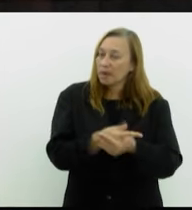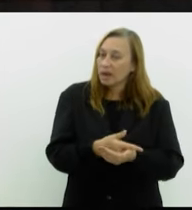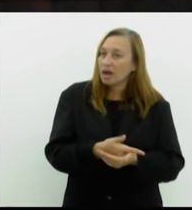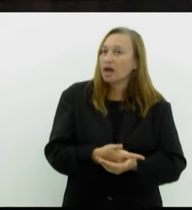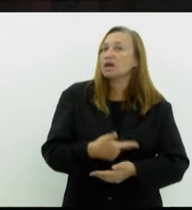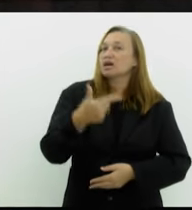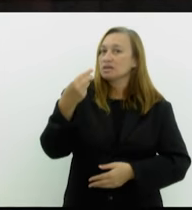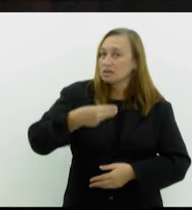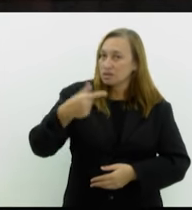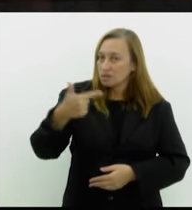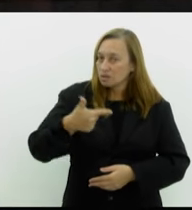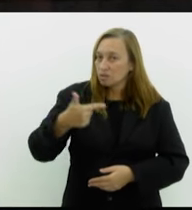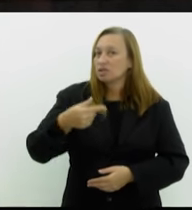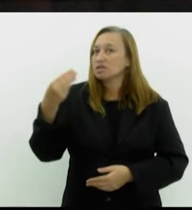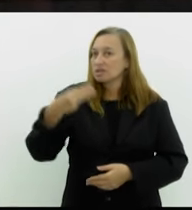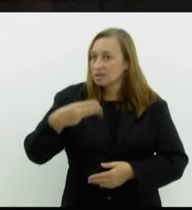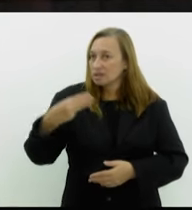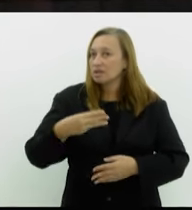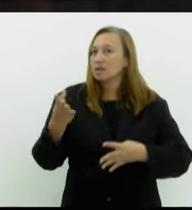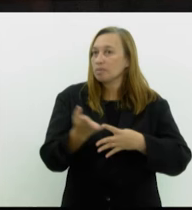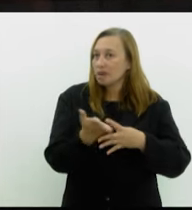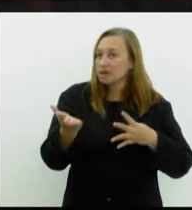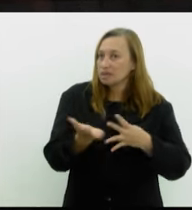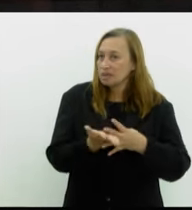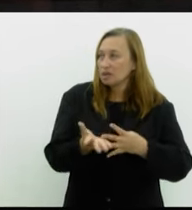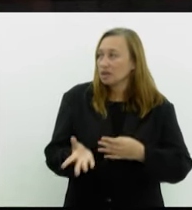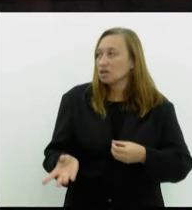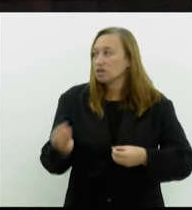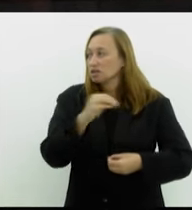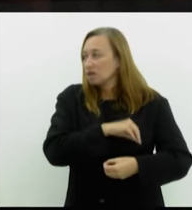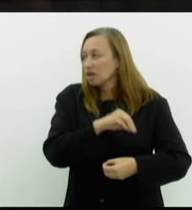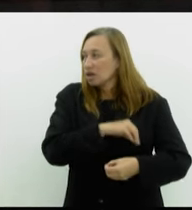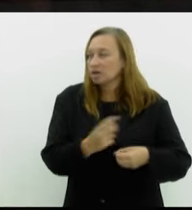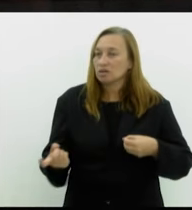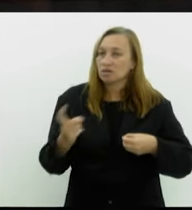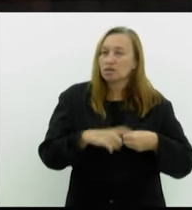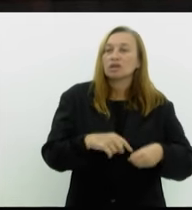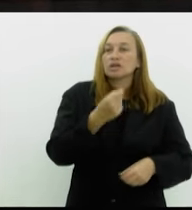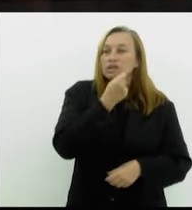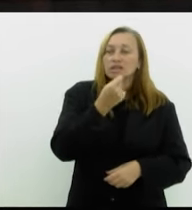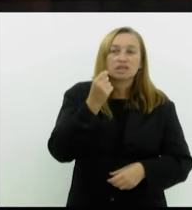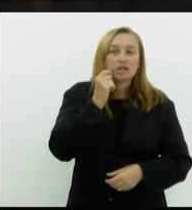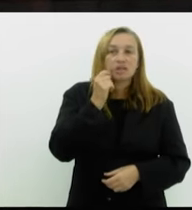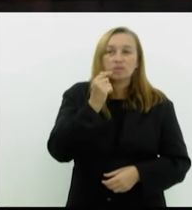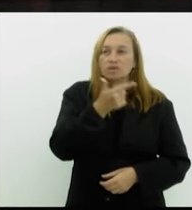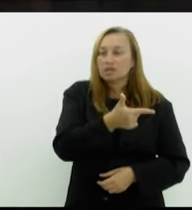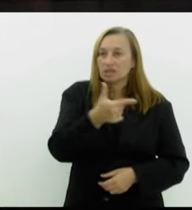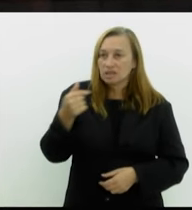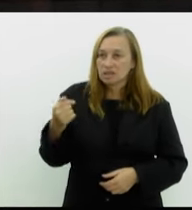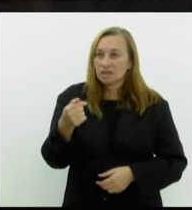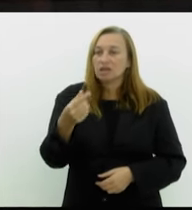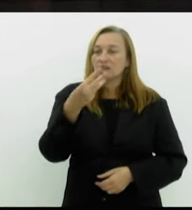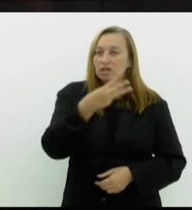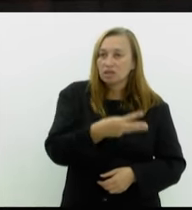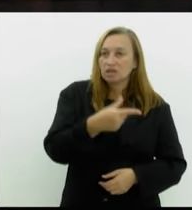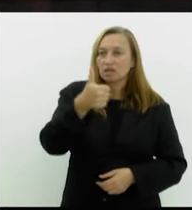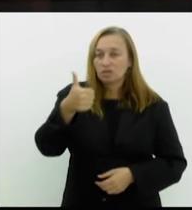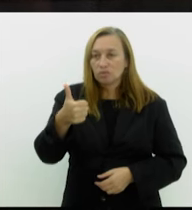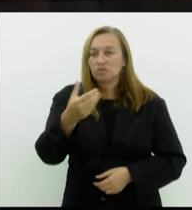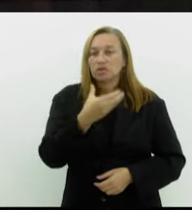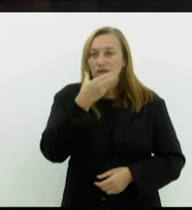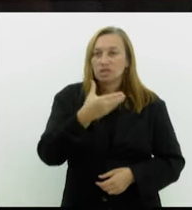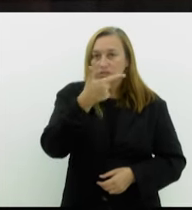e terceiras parcelas da reposição salarial entre setembro de 17 e 31 de dezembro de